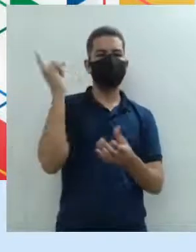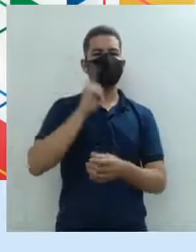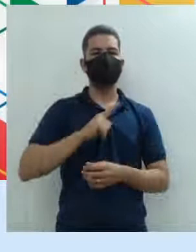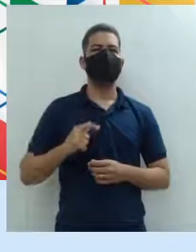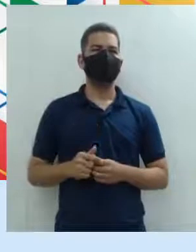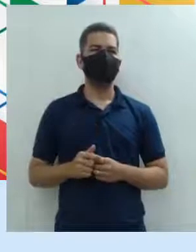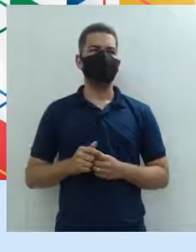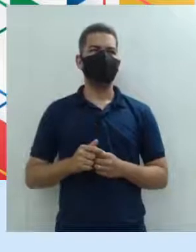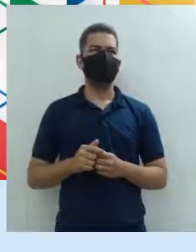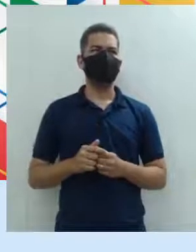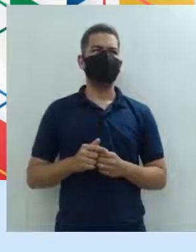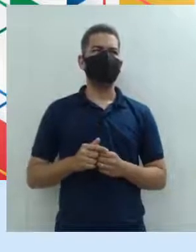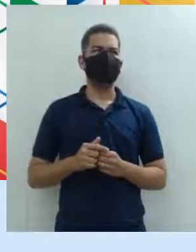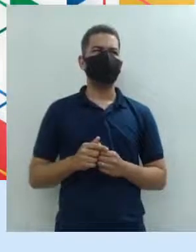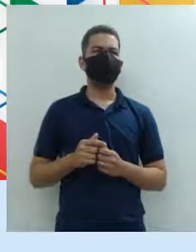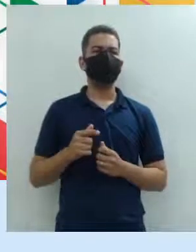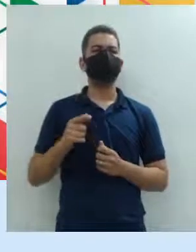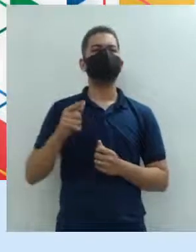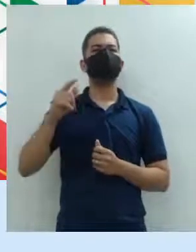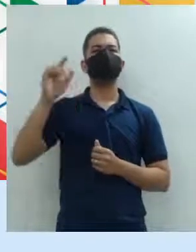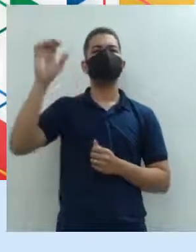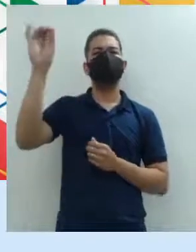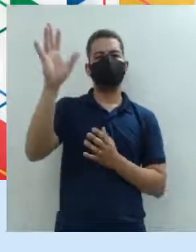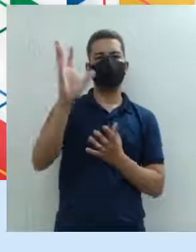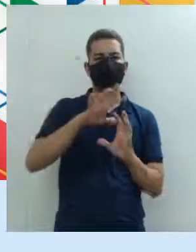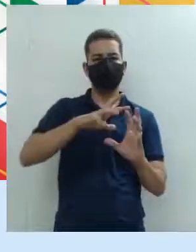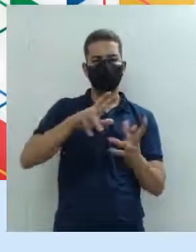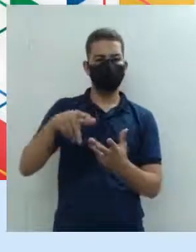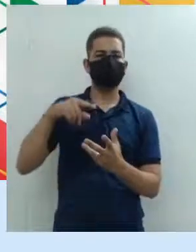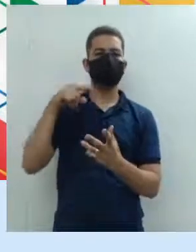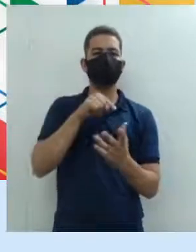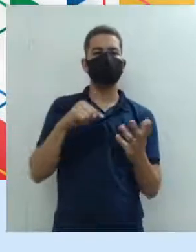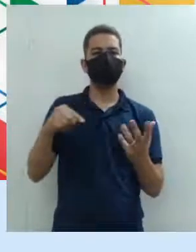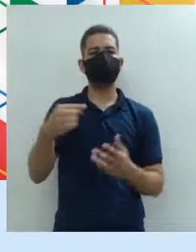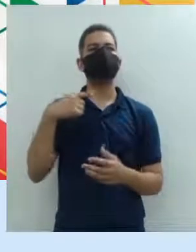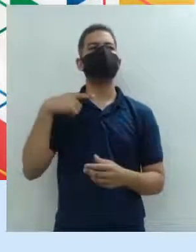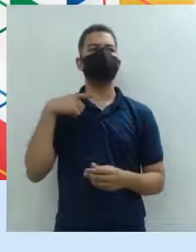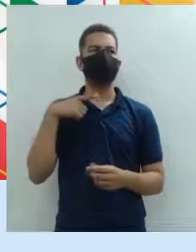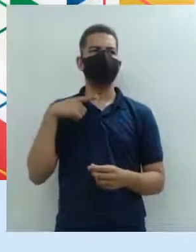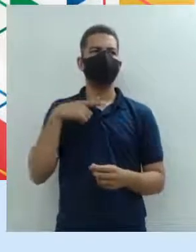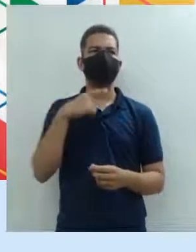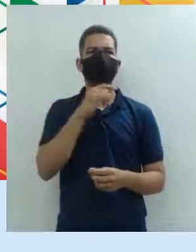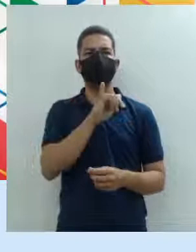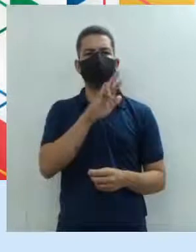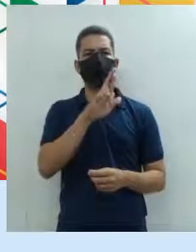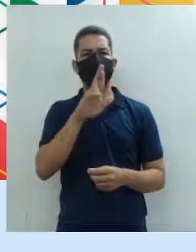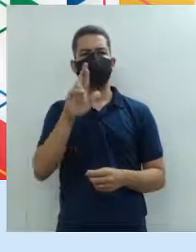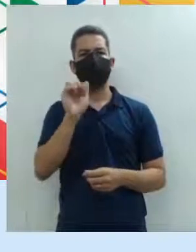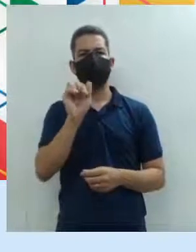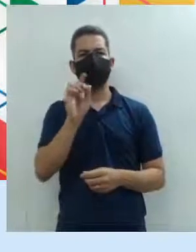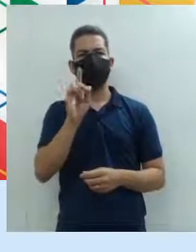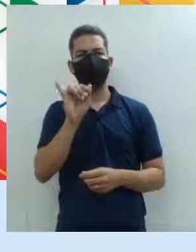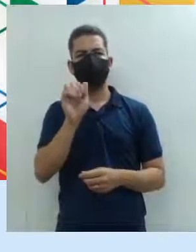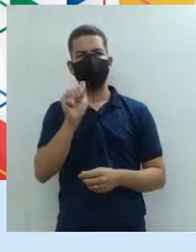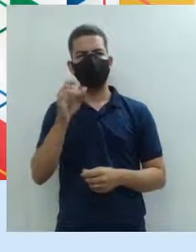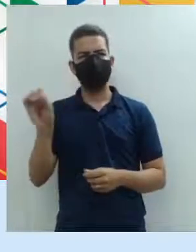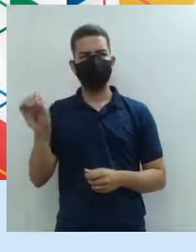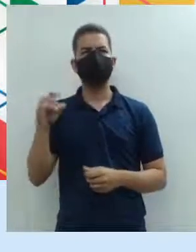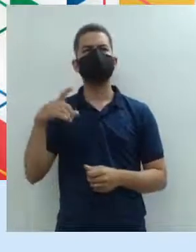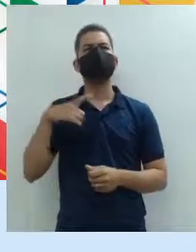solares vêm do espaço e conseguem aquecer a superfície da Terra através de irradiação. Nesse processo, ele acontece por